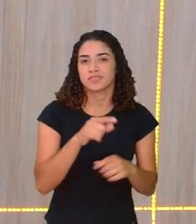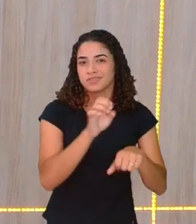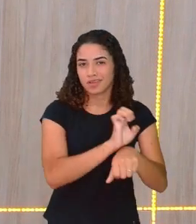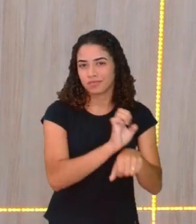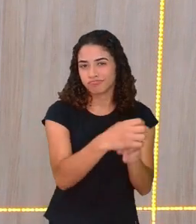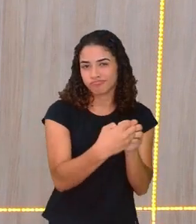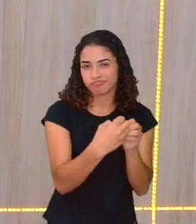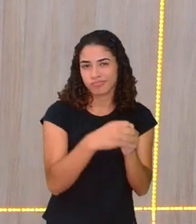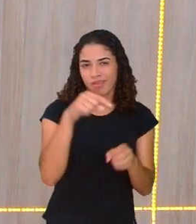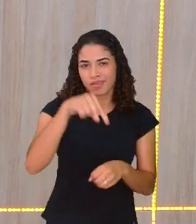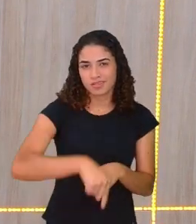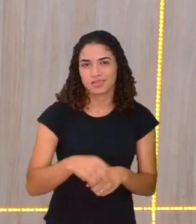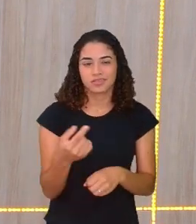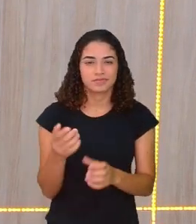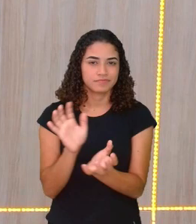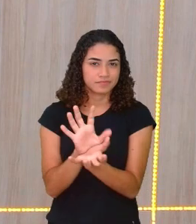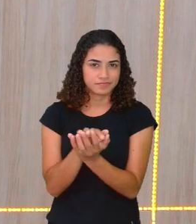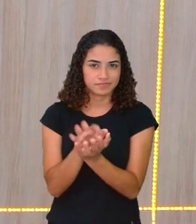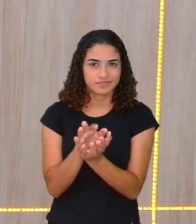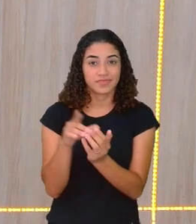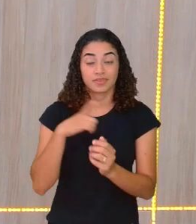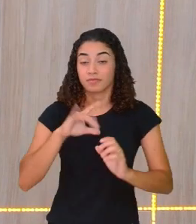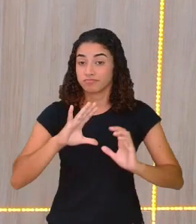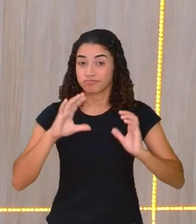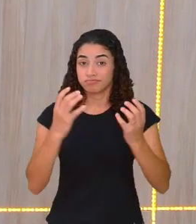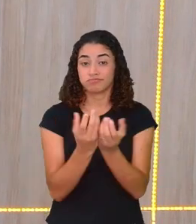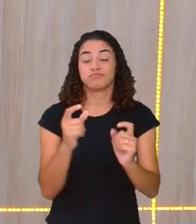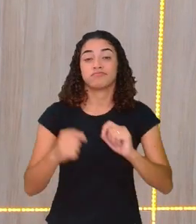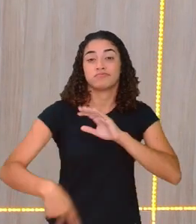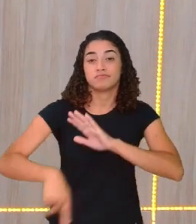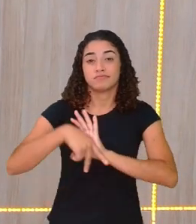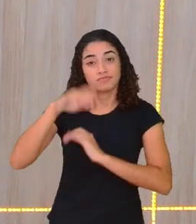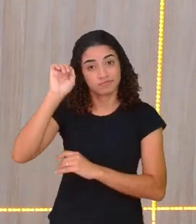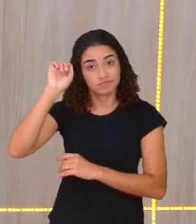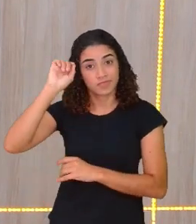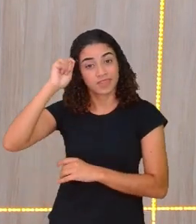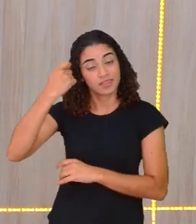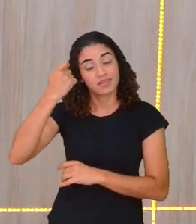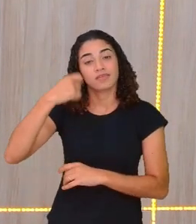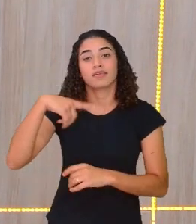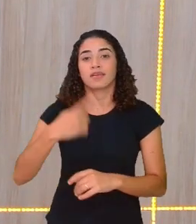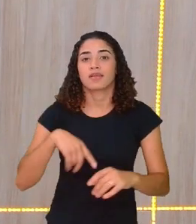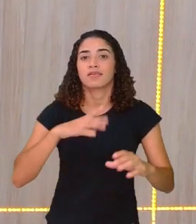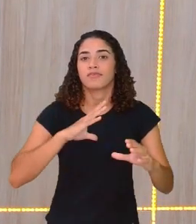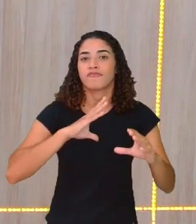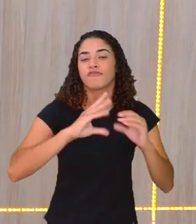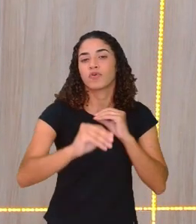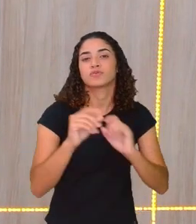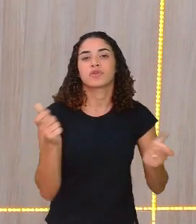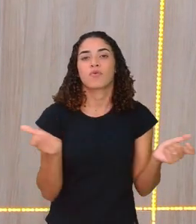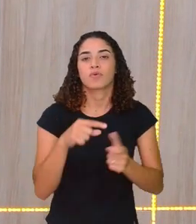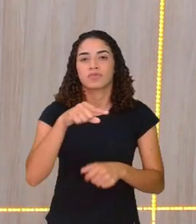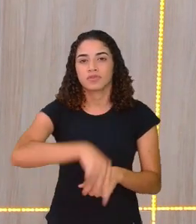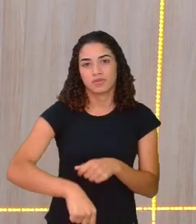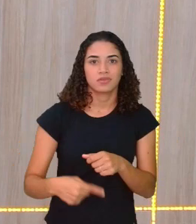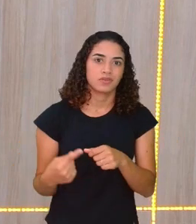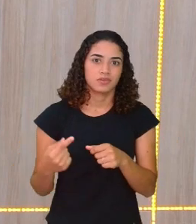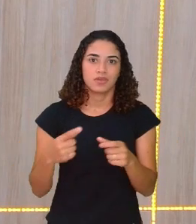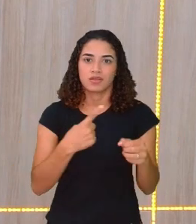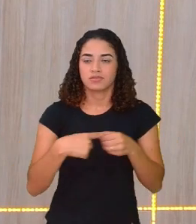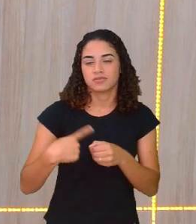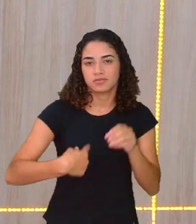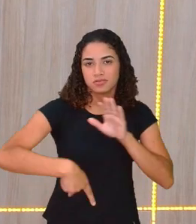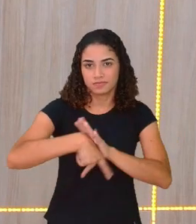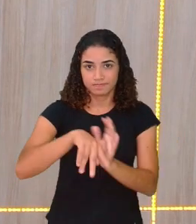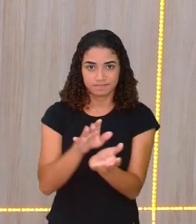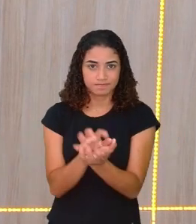uma comunidade de negros que eram fugitivos dos engenhos de Pernambuco, formaram aquele